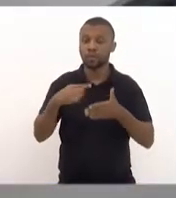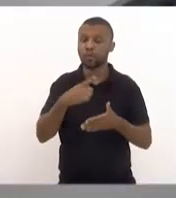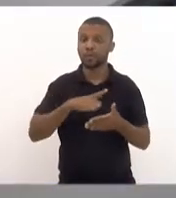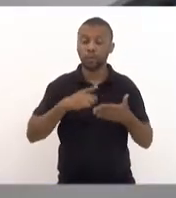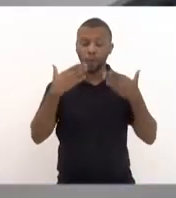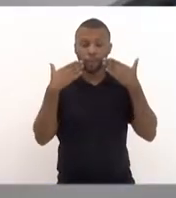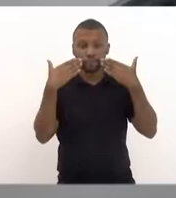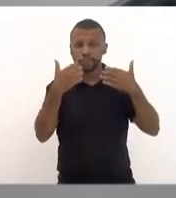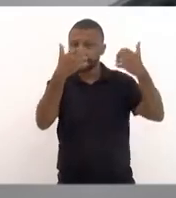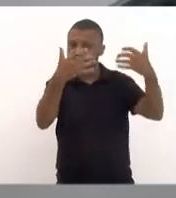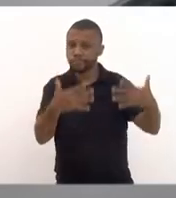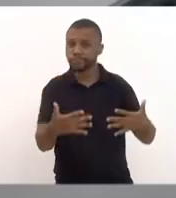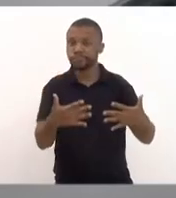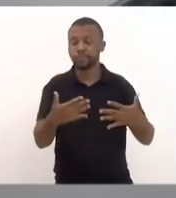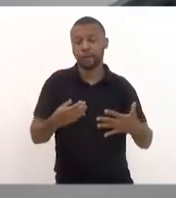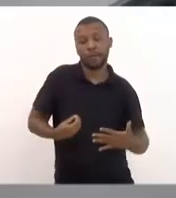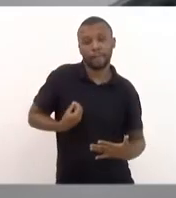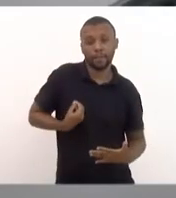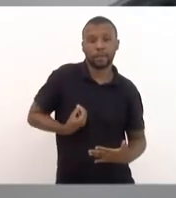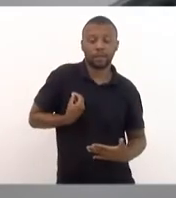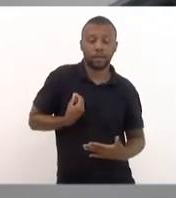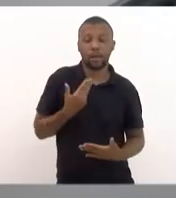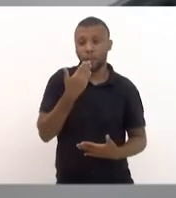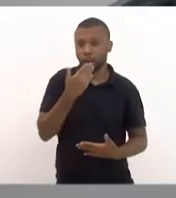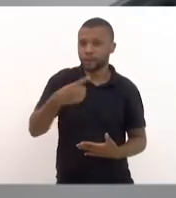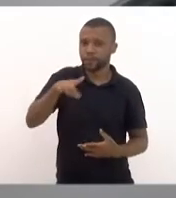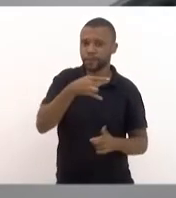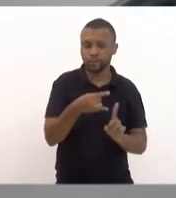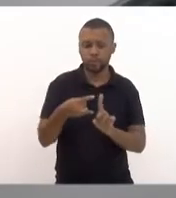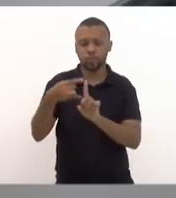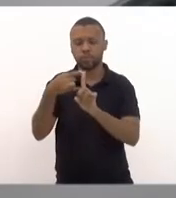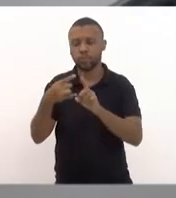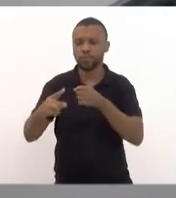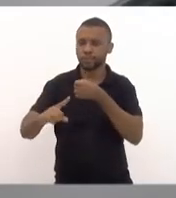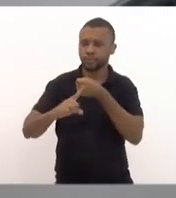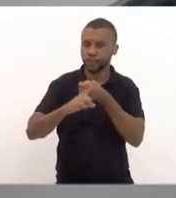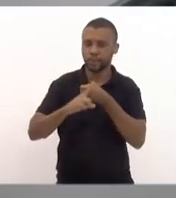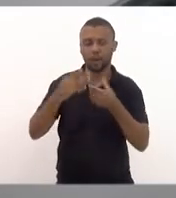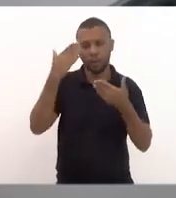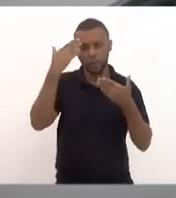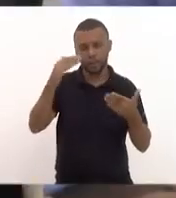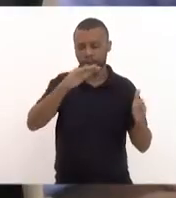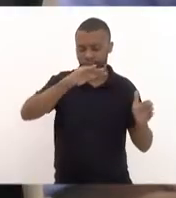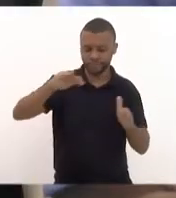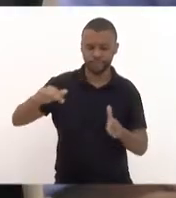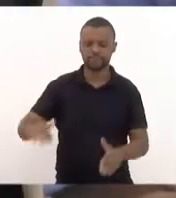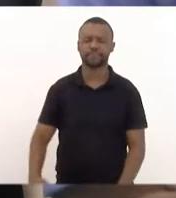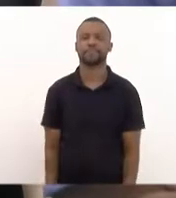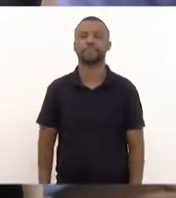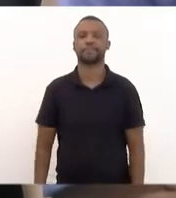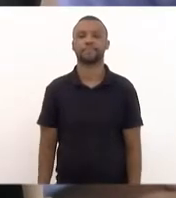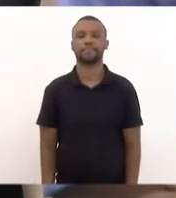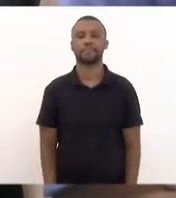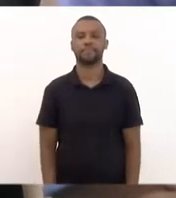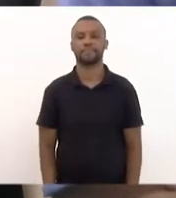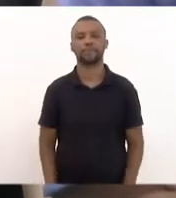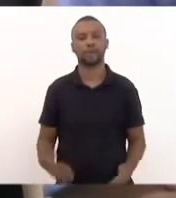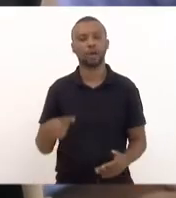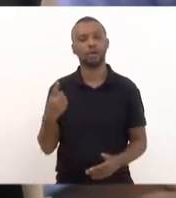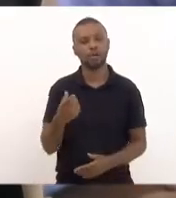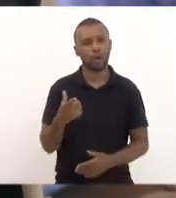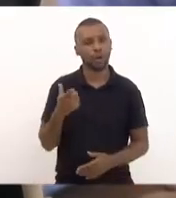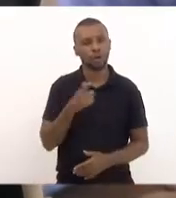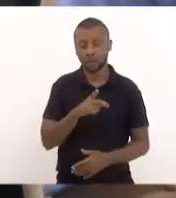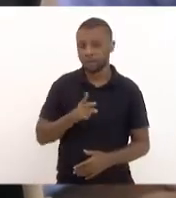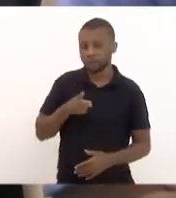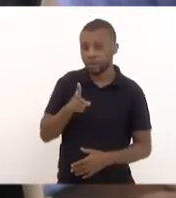aqui no modo presencial, peço que desligue o microfone quem está no modo remoto. Obrigado. E o CEPERJ precisa se estruturar para depois ele dar continuidade e